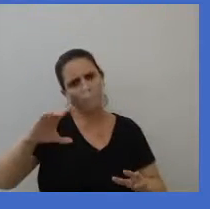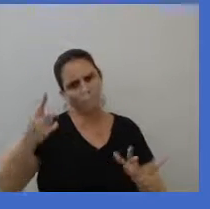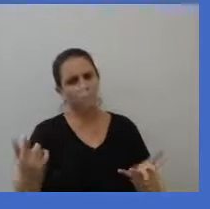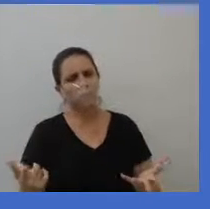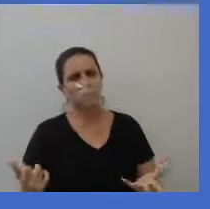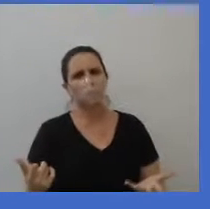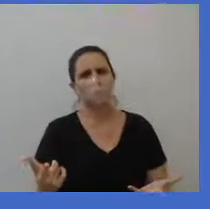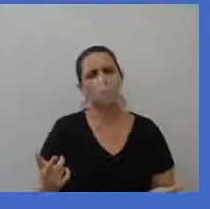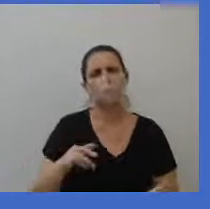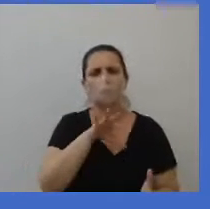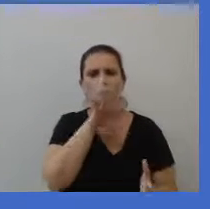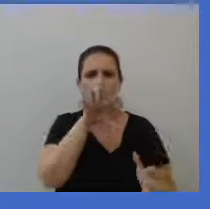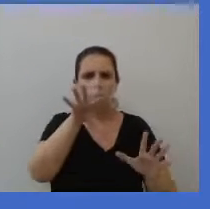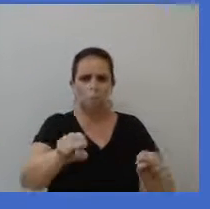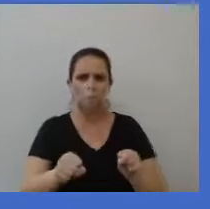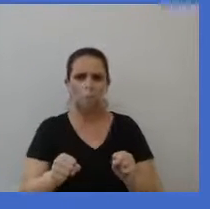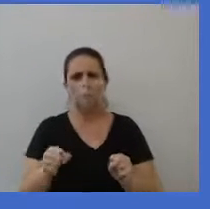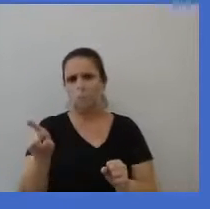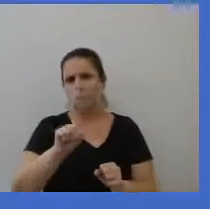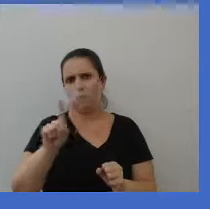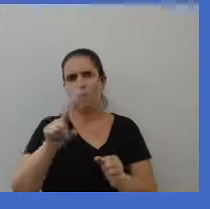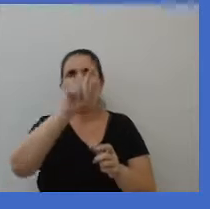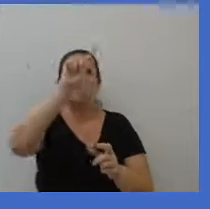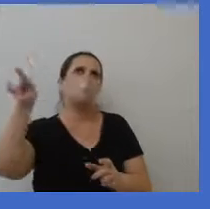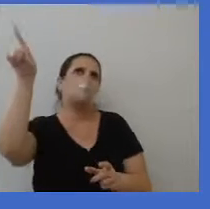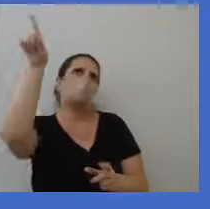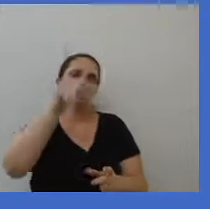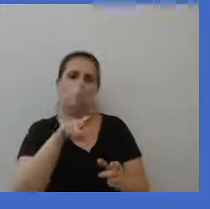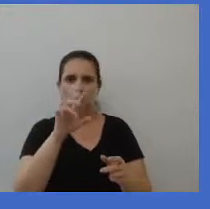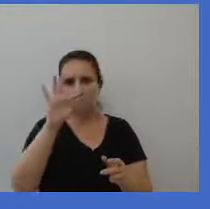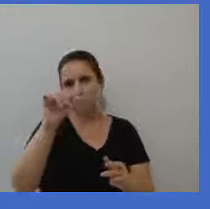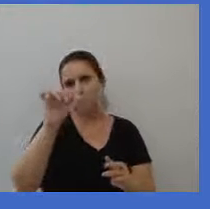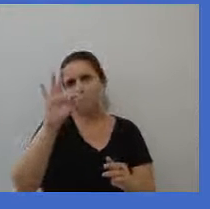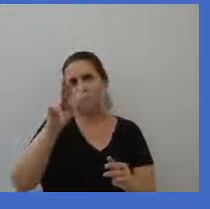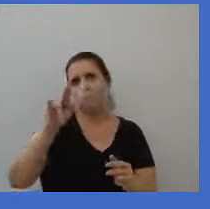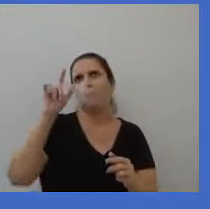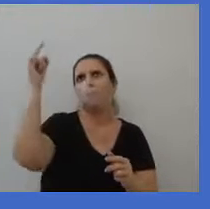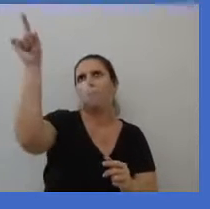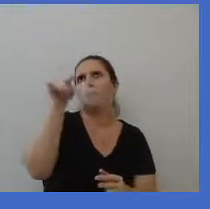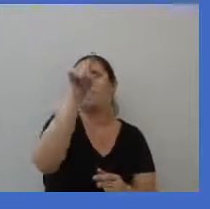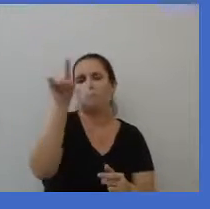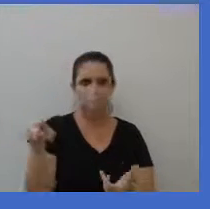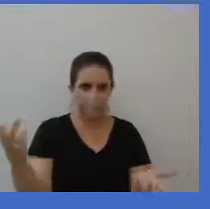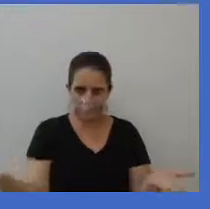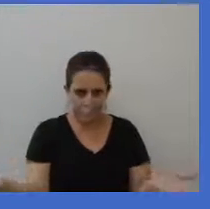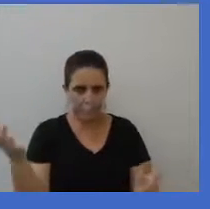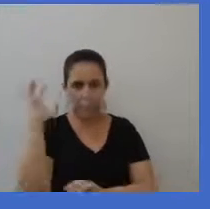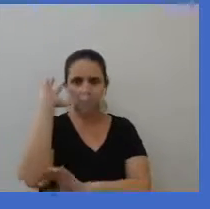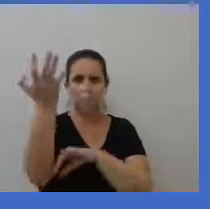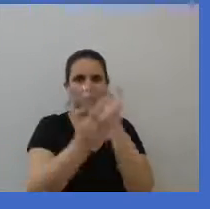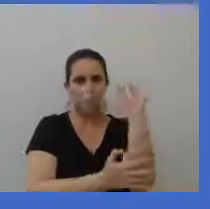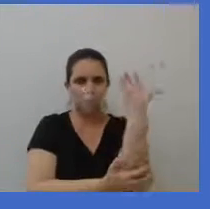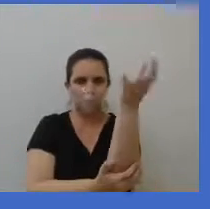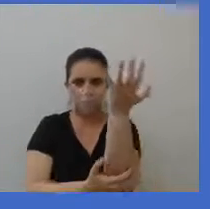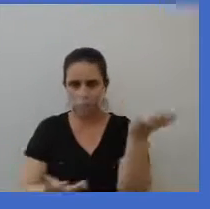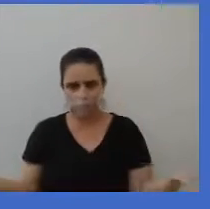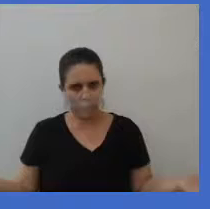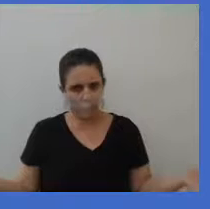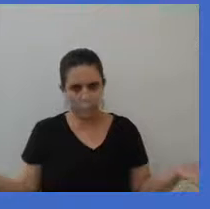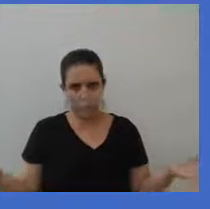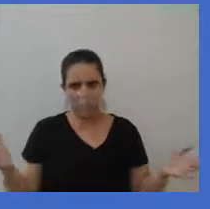útil. Se for uma coisa boa, de utilidade e merecer credibilidade,